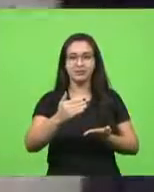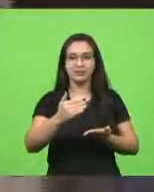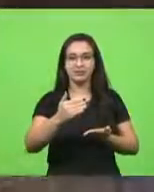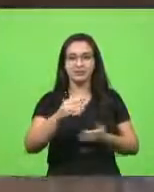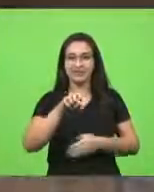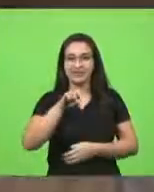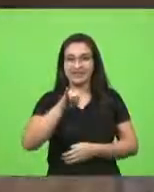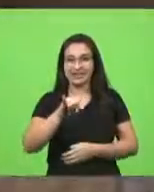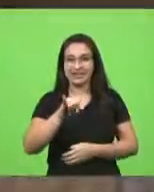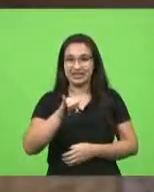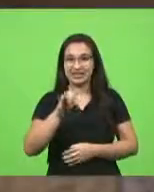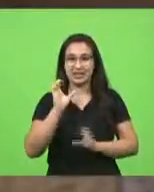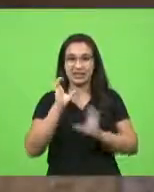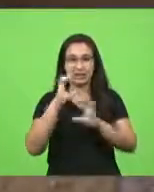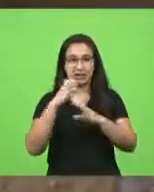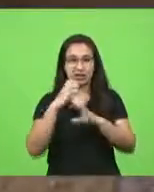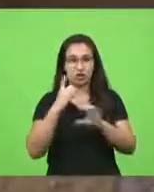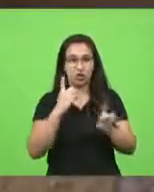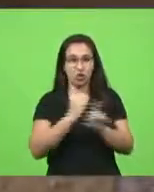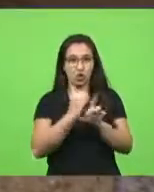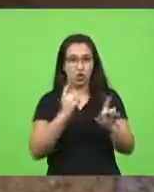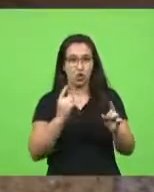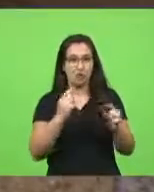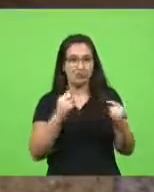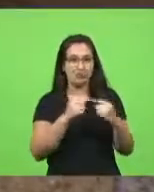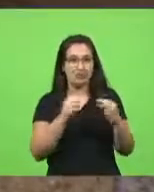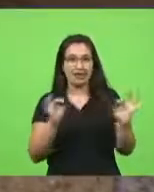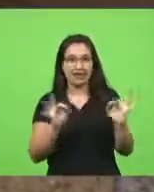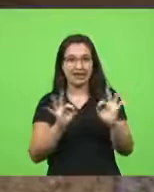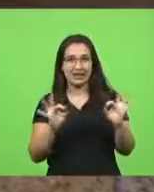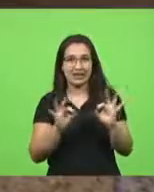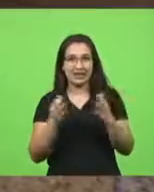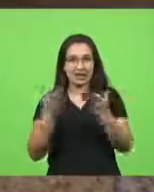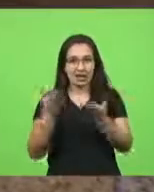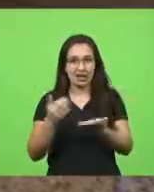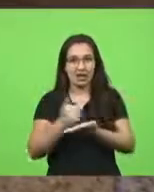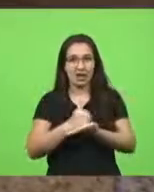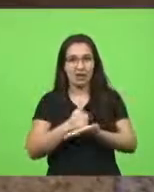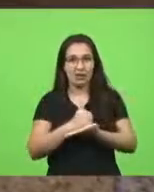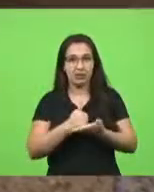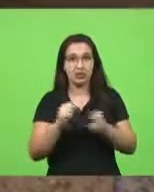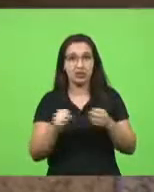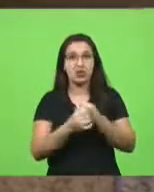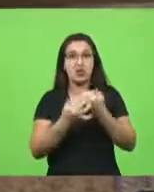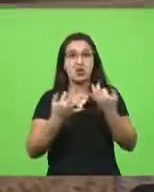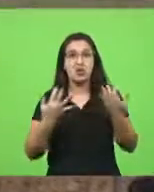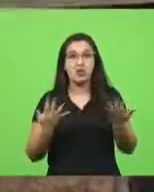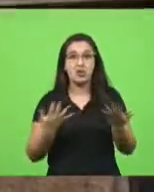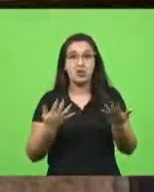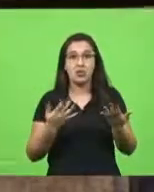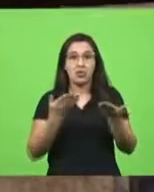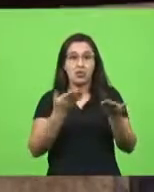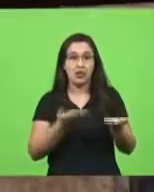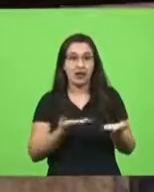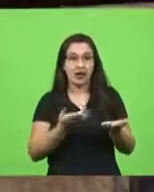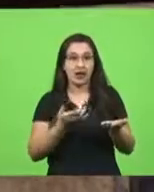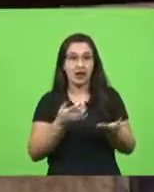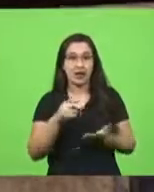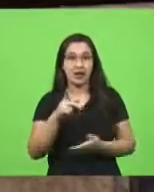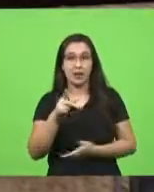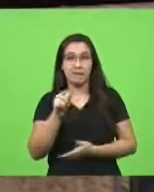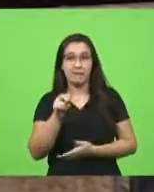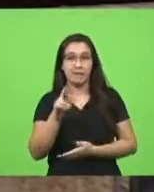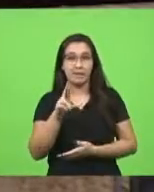tem cientificidade nenhuma, cloroquina, a ivermectina, qual a cientificidade que tem o paracetamol, o dipirona